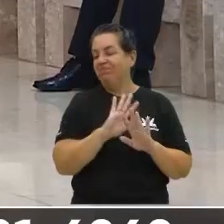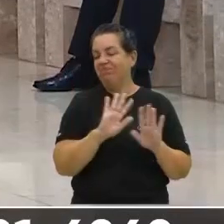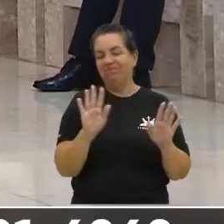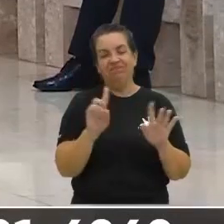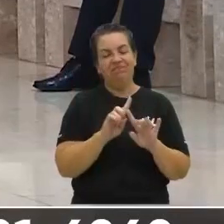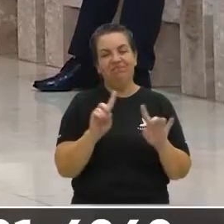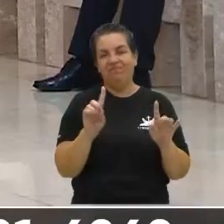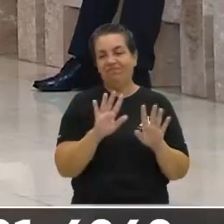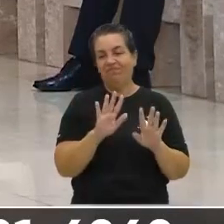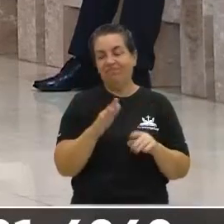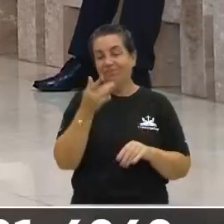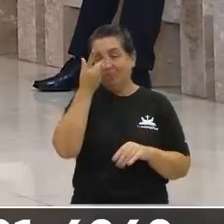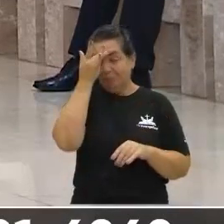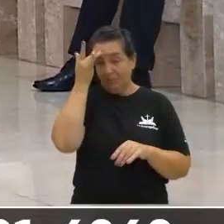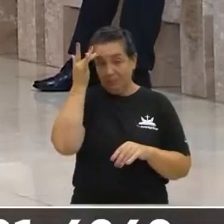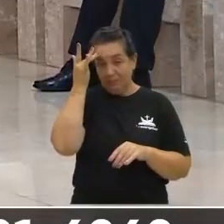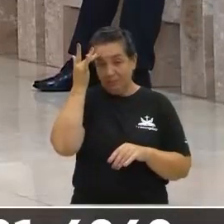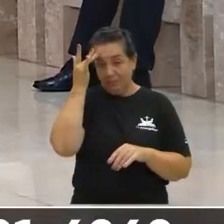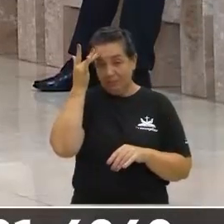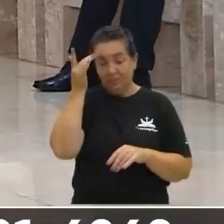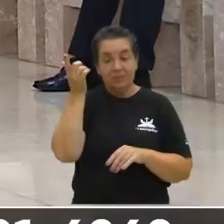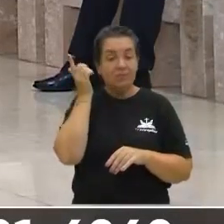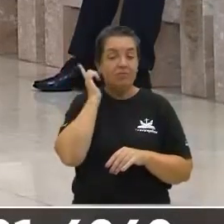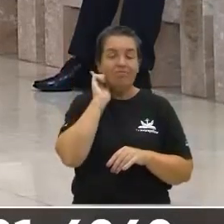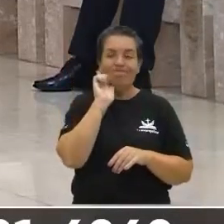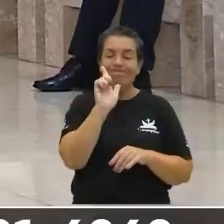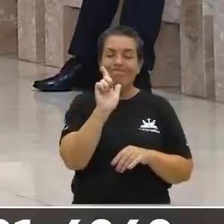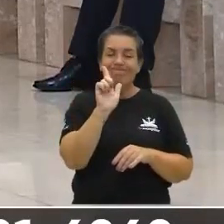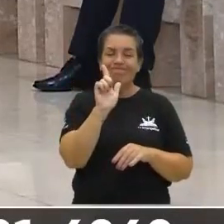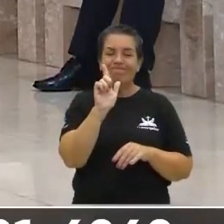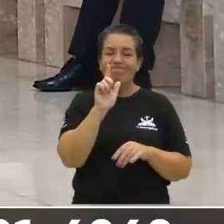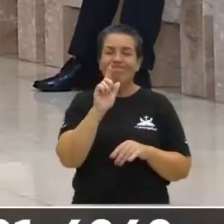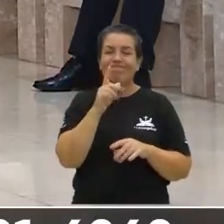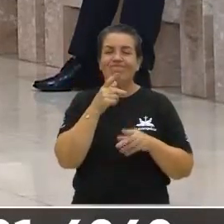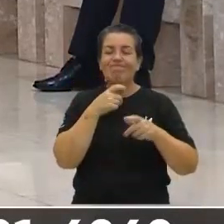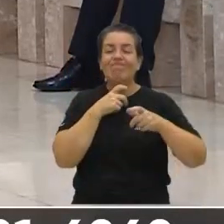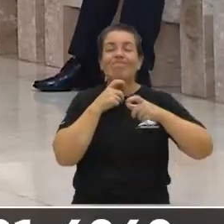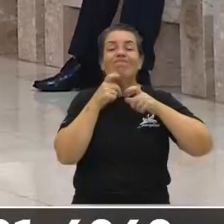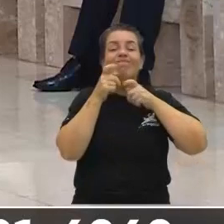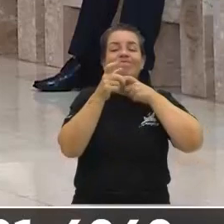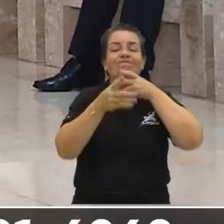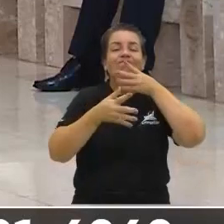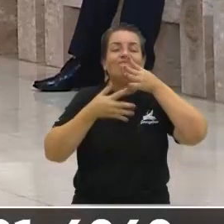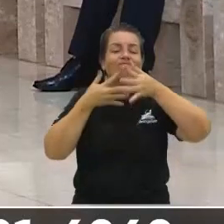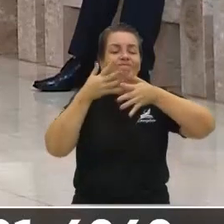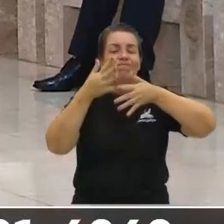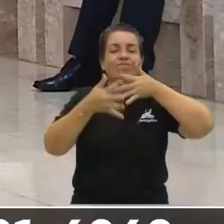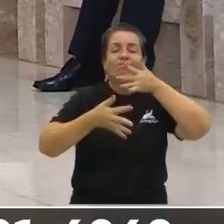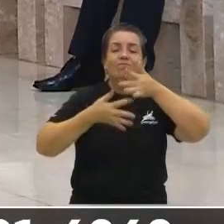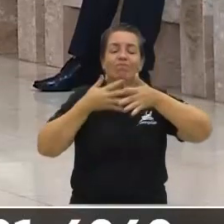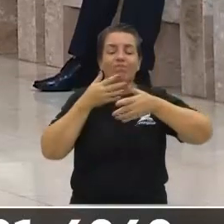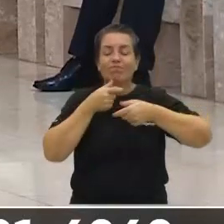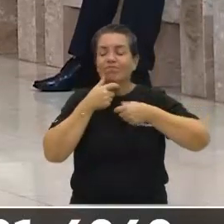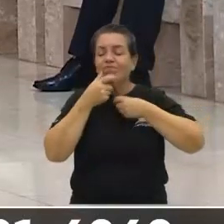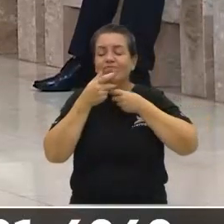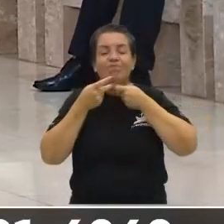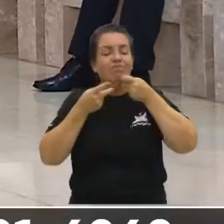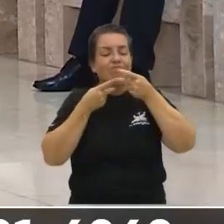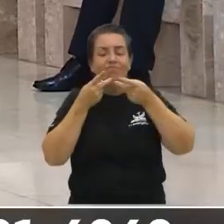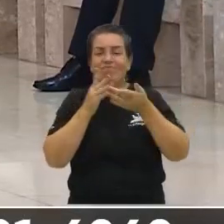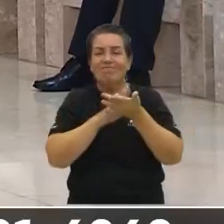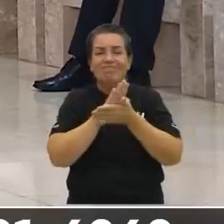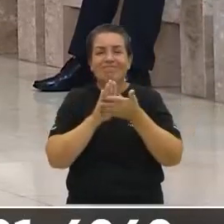Alguém que não conseguia produzir o efeito